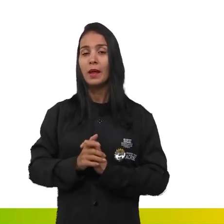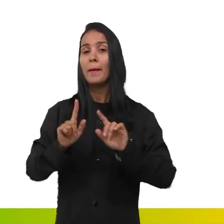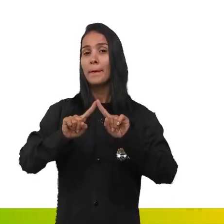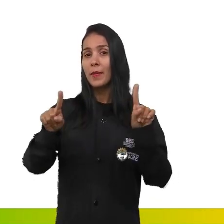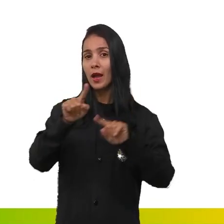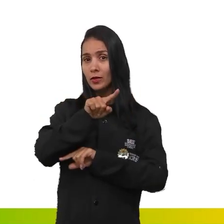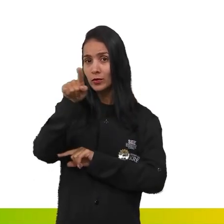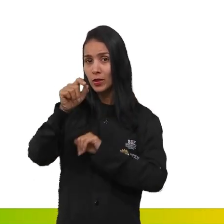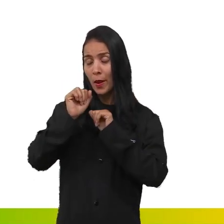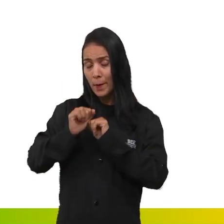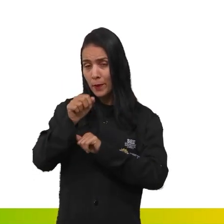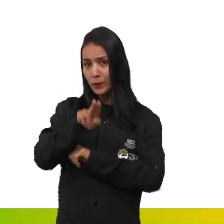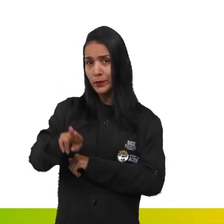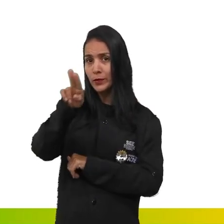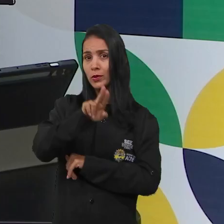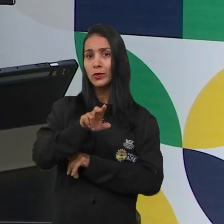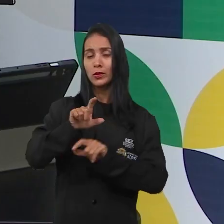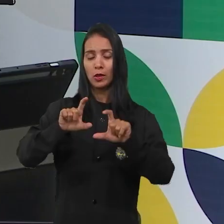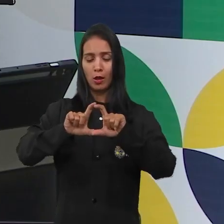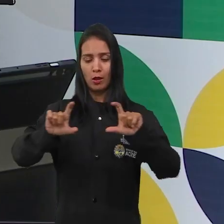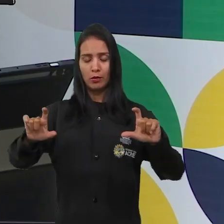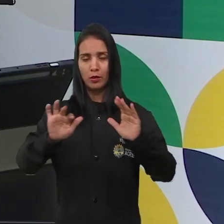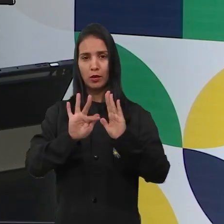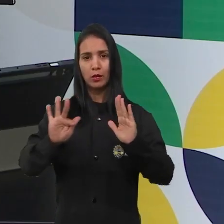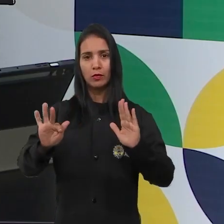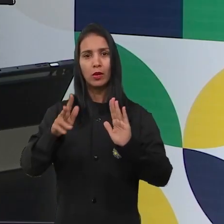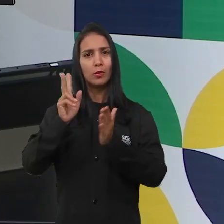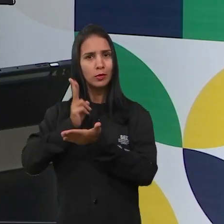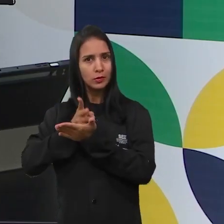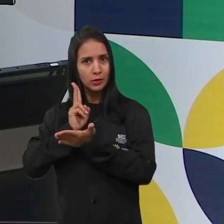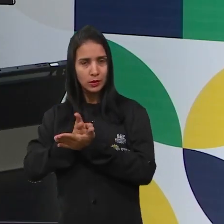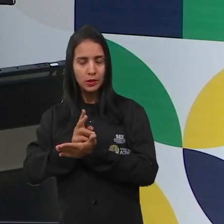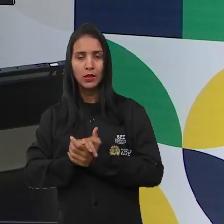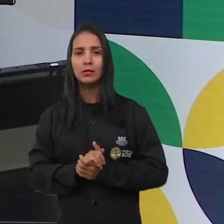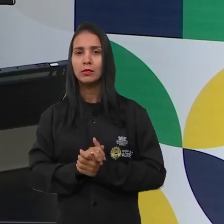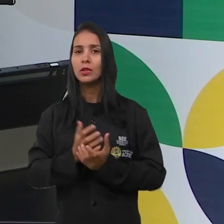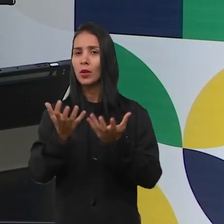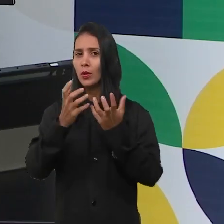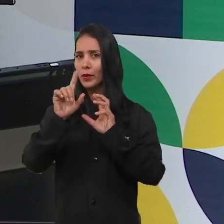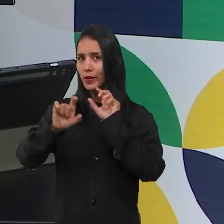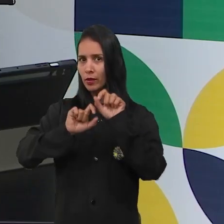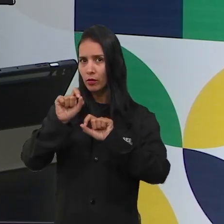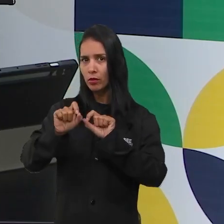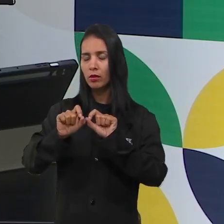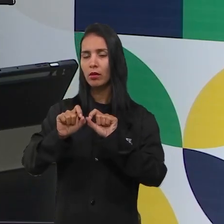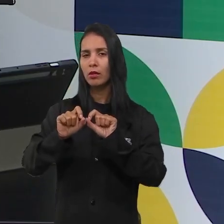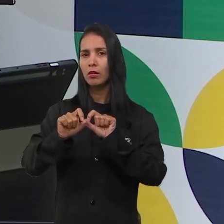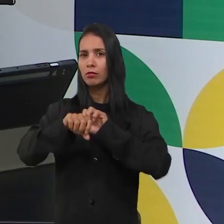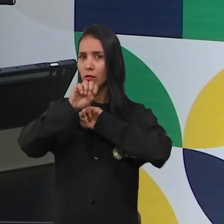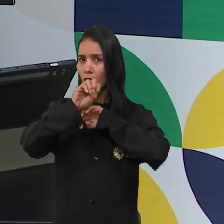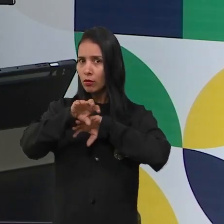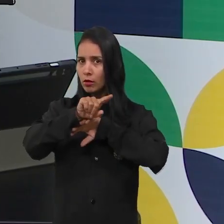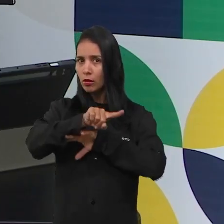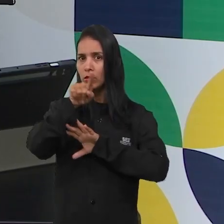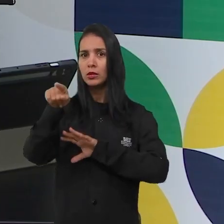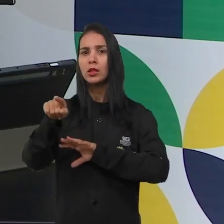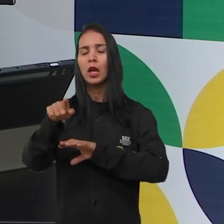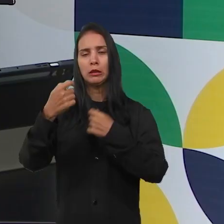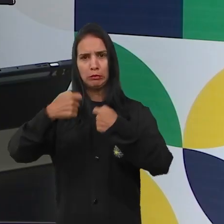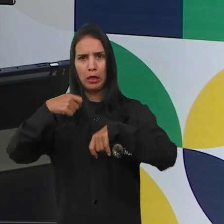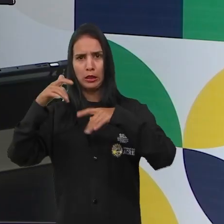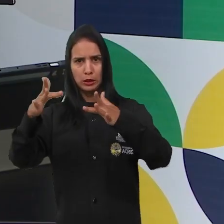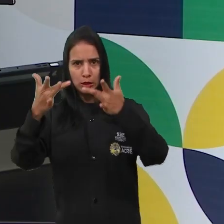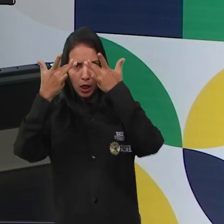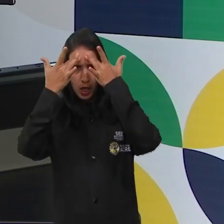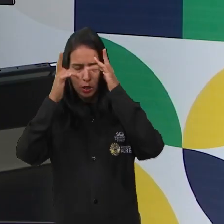fórmula sempre que você quiser. Mas eu quero reforçar. Você não precisa decorar a fórmula, essa